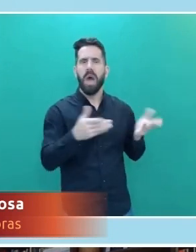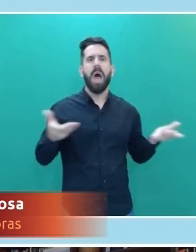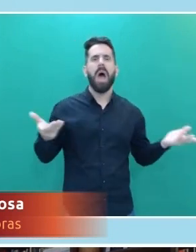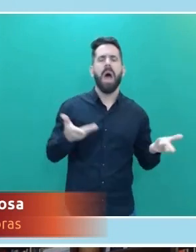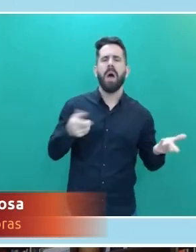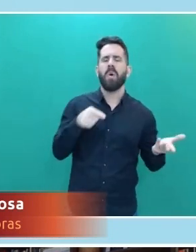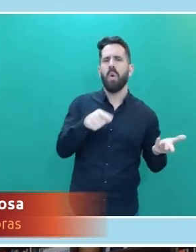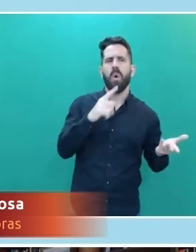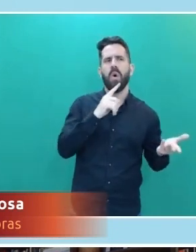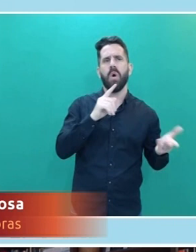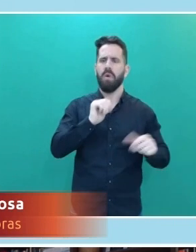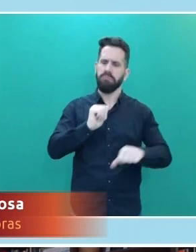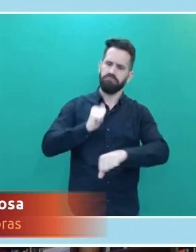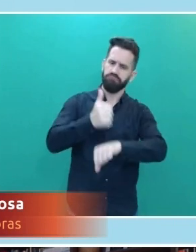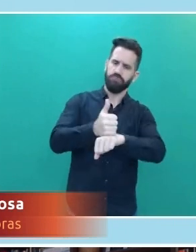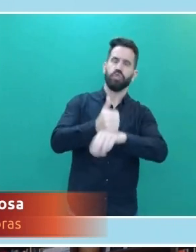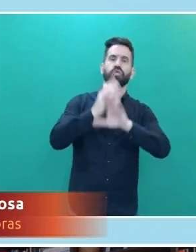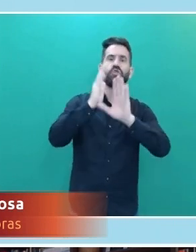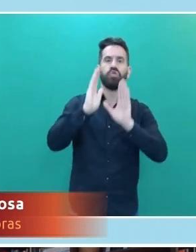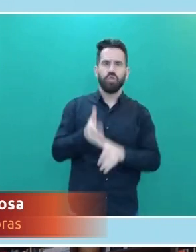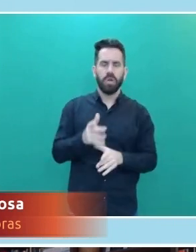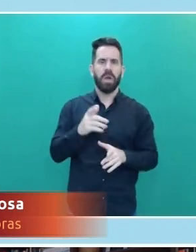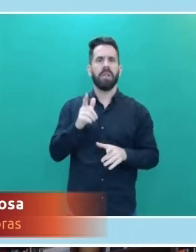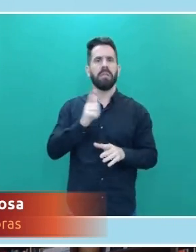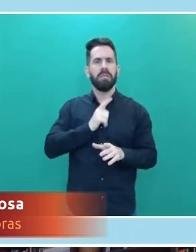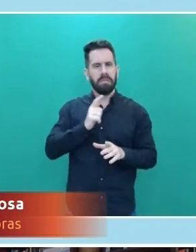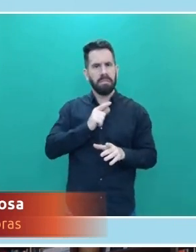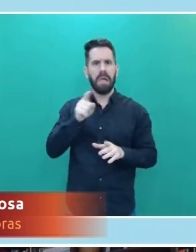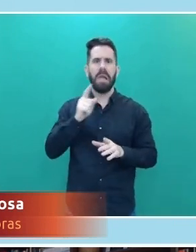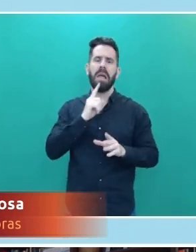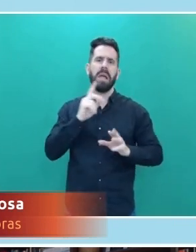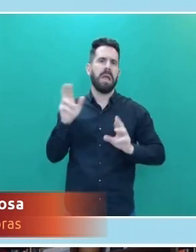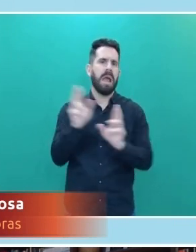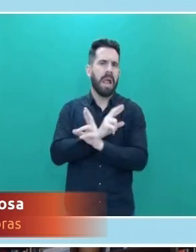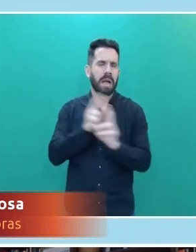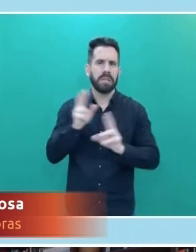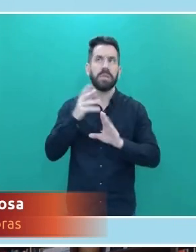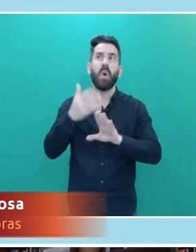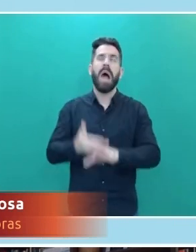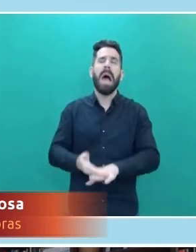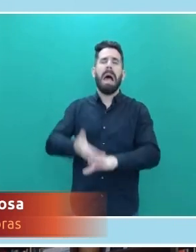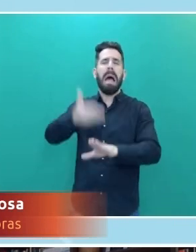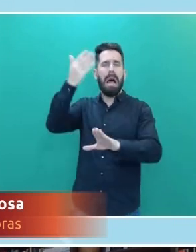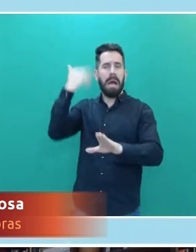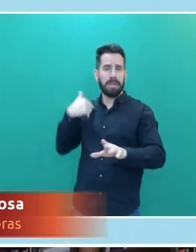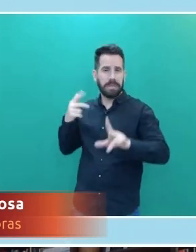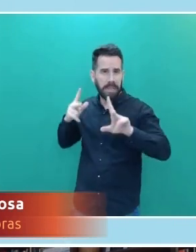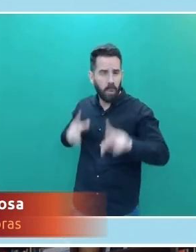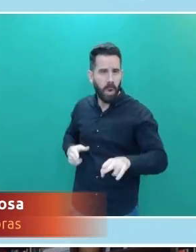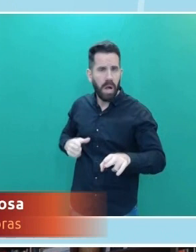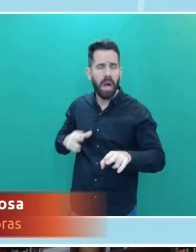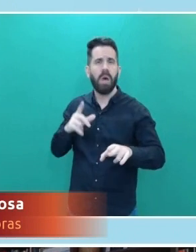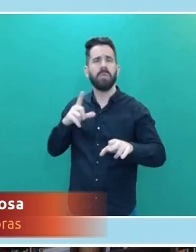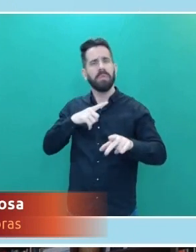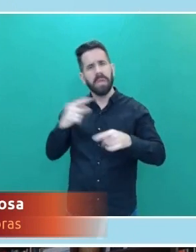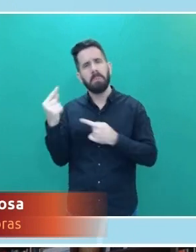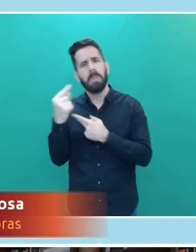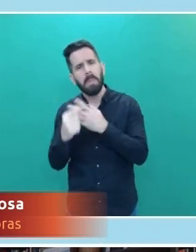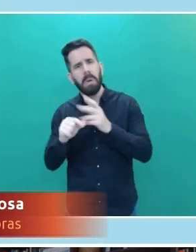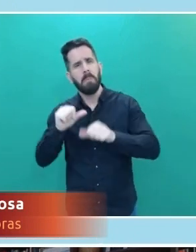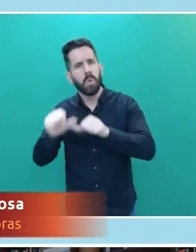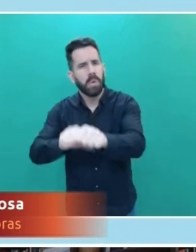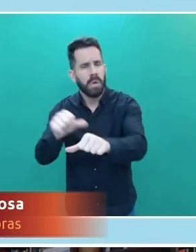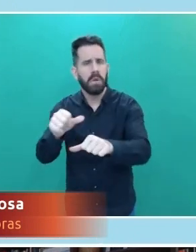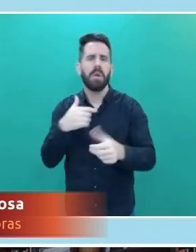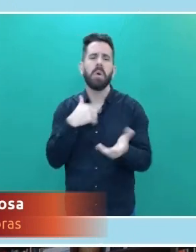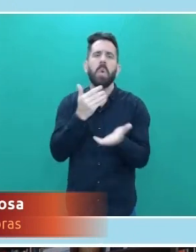Ele volta a uma política externa anterior ao governo de Bolsonaro, há alterações também. Vou começar com a professora Andréa, depois passo a palavra para o